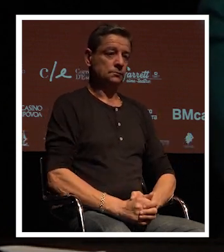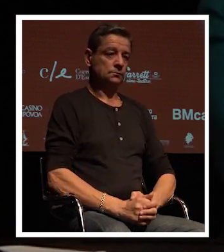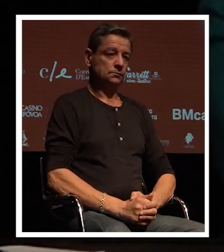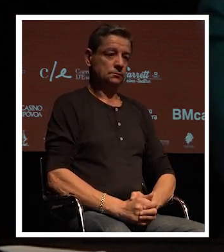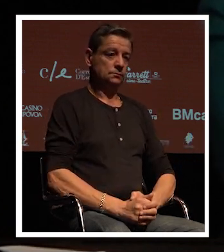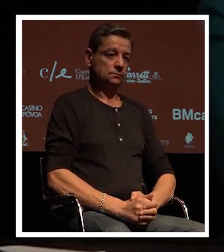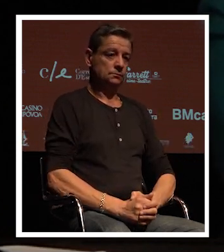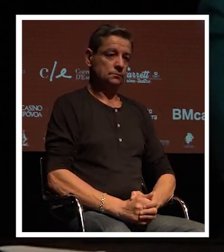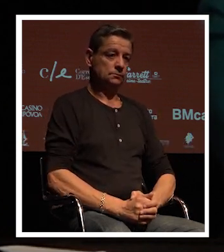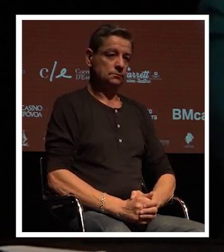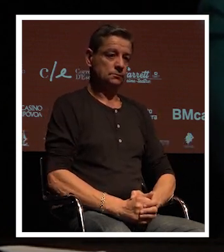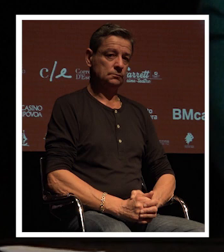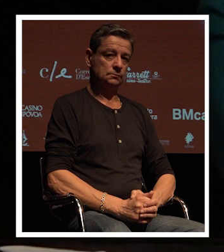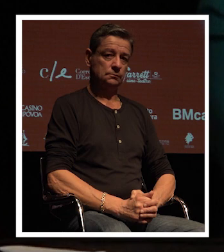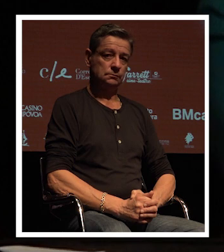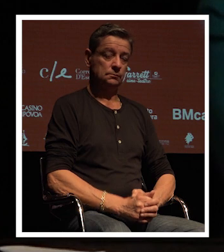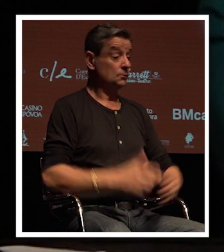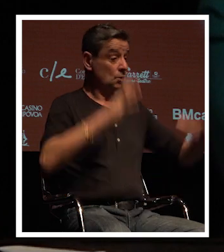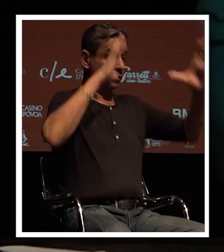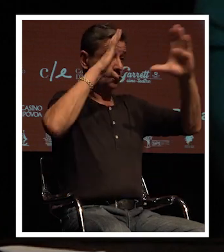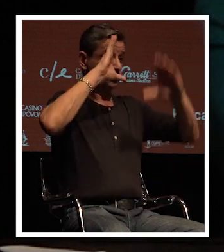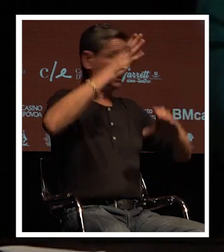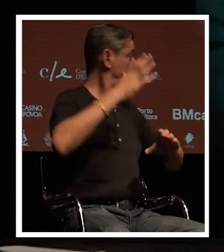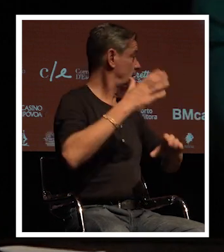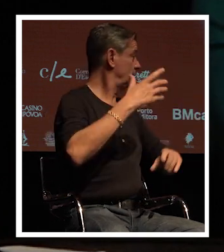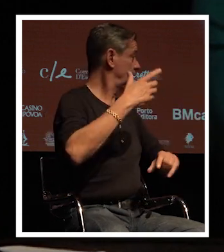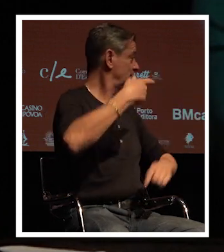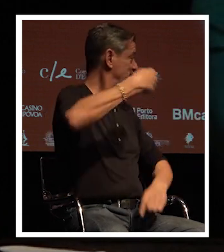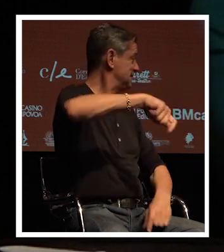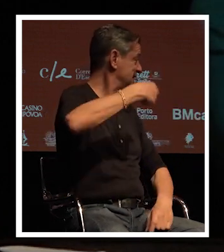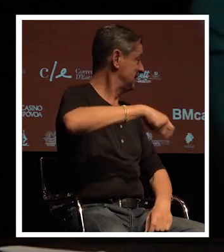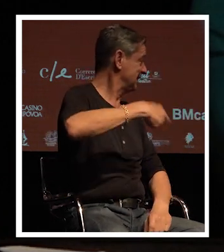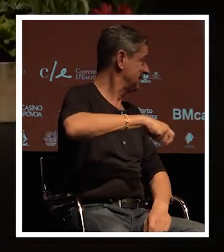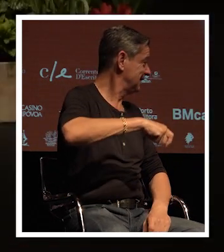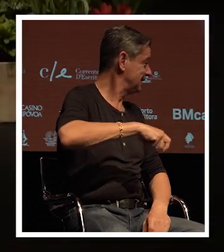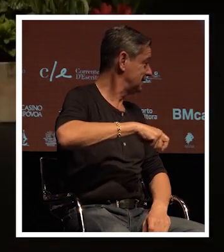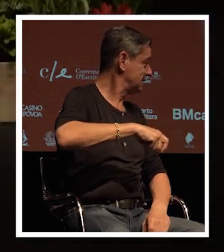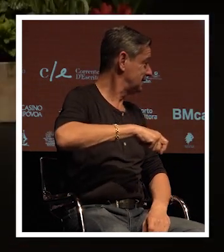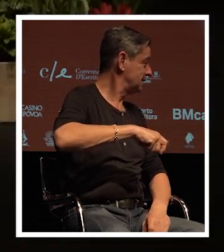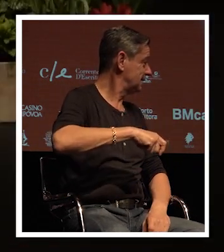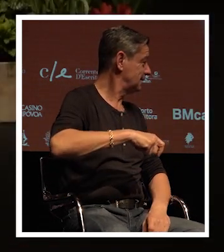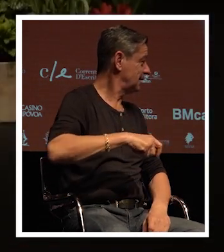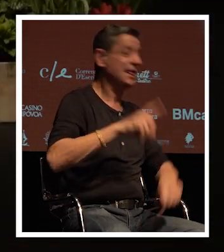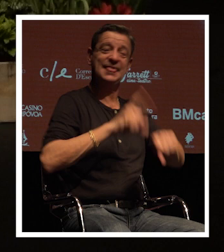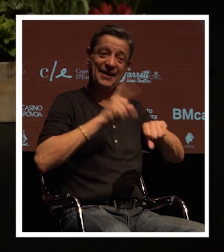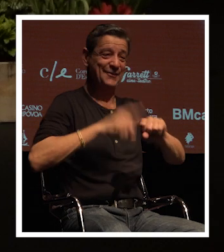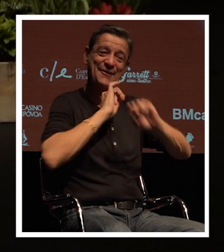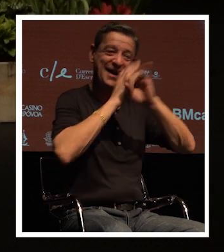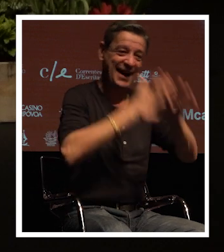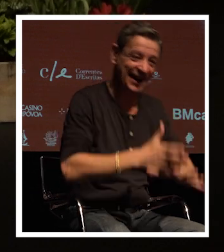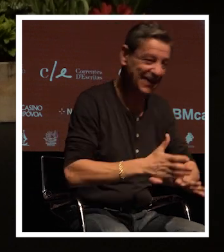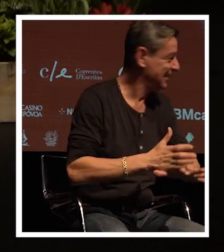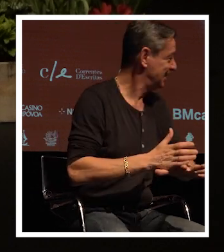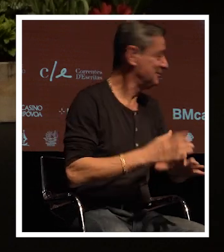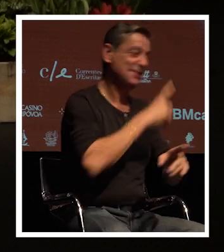h e eu não sei quanto tempo tenho senhor presidente da mesa Já passou já não temos mas como não disse que